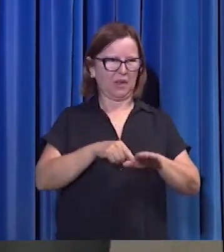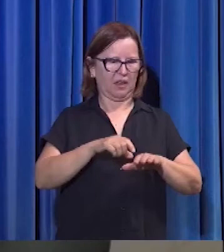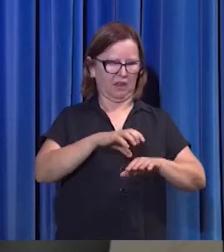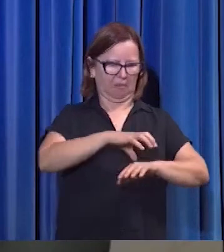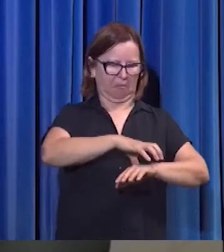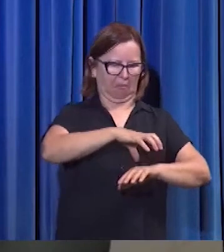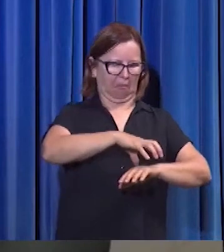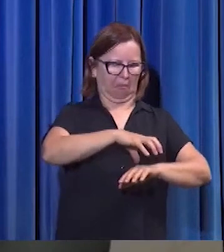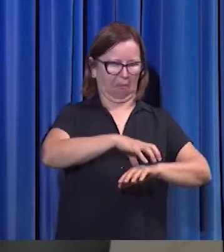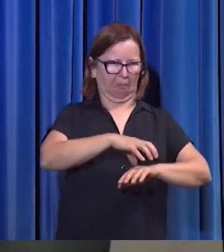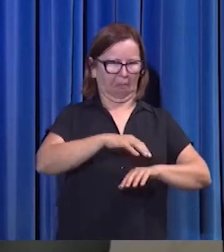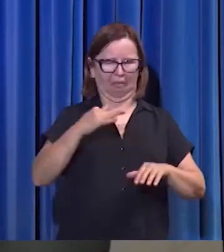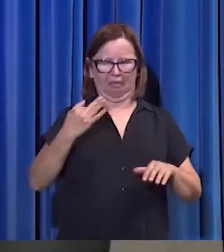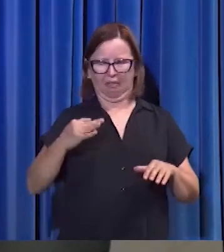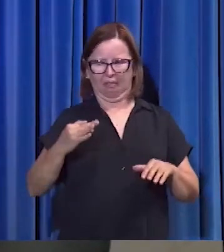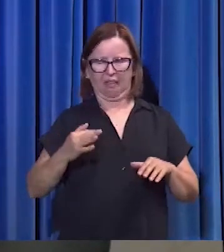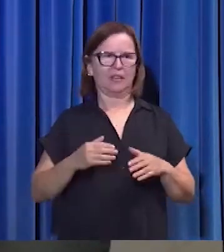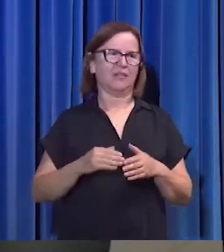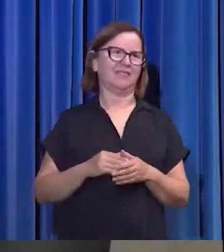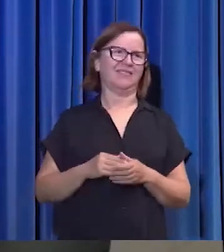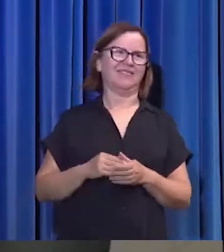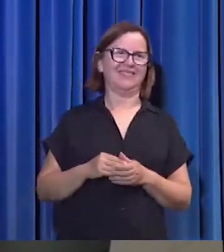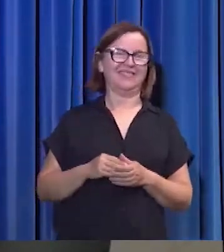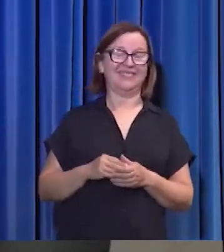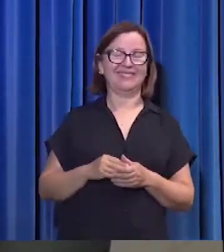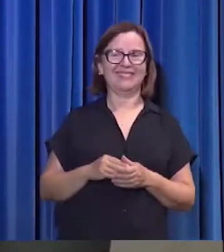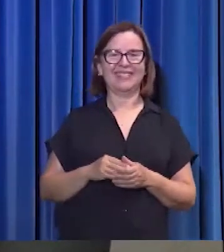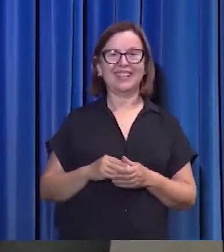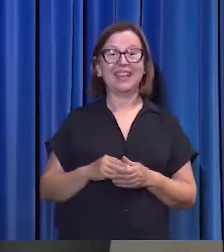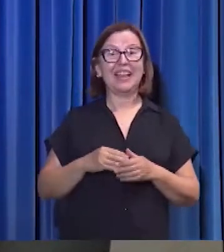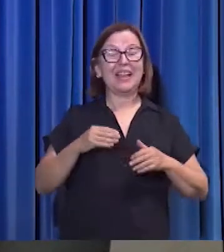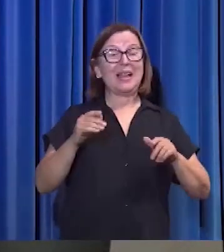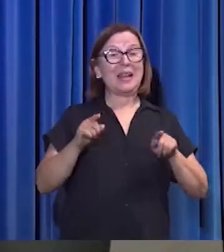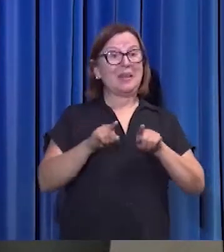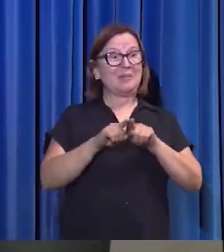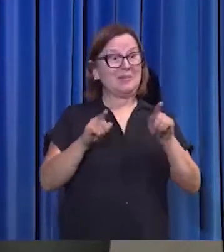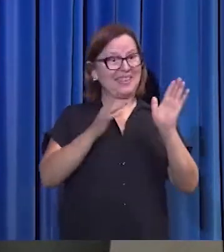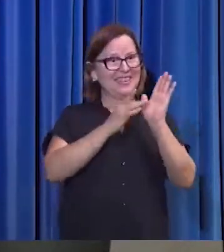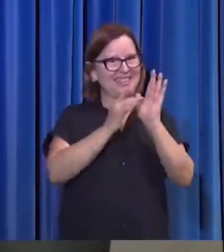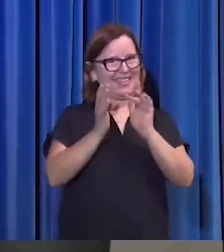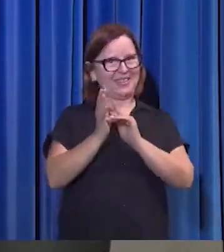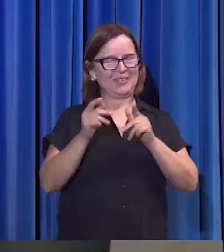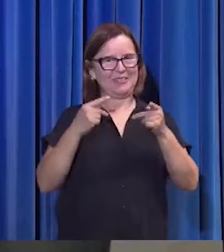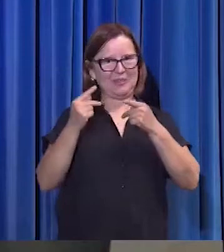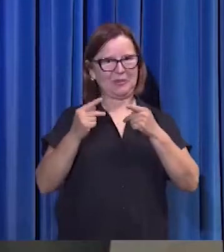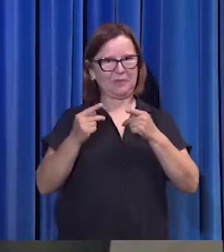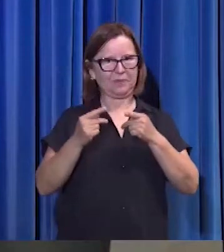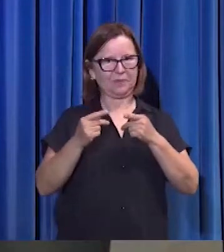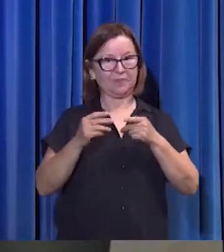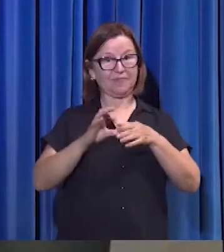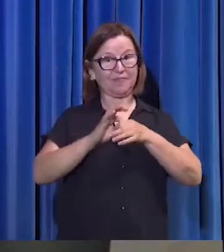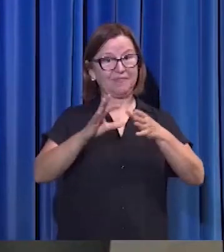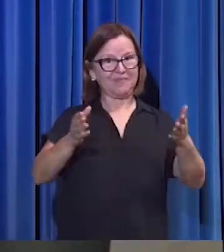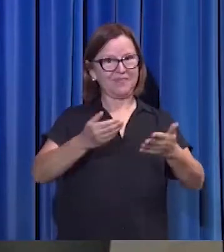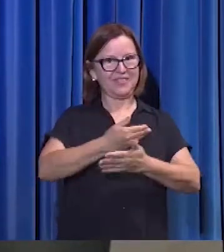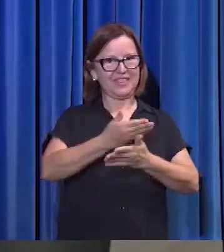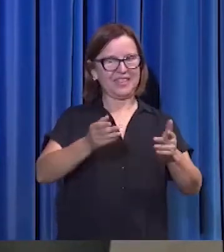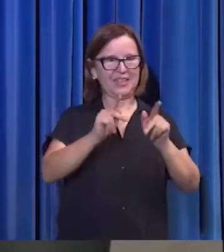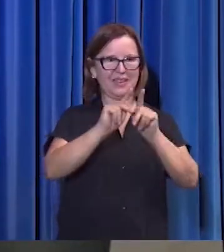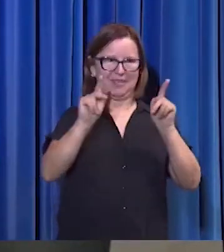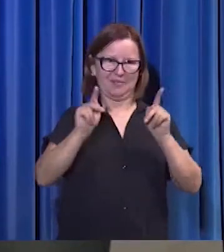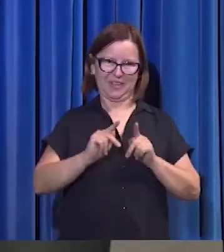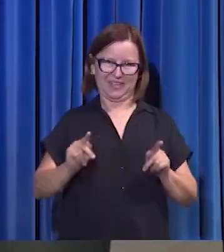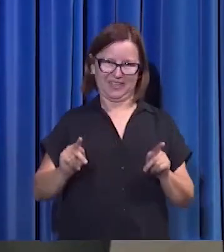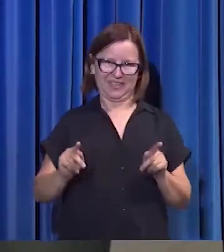Não faz efeito nenhum. Então Jesus está dizendo: deixo-vos a paz.